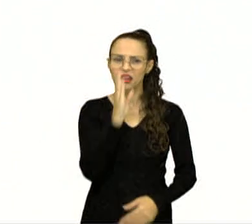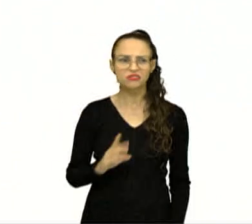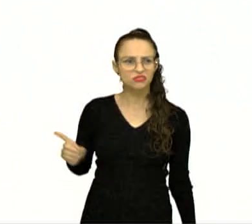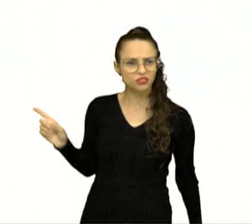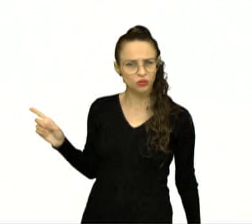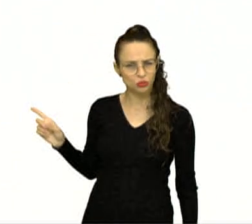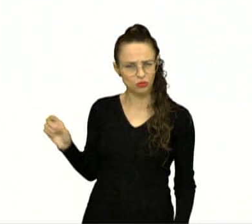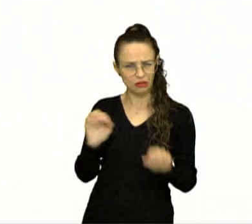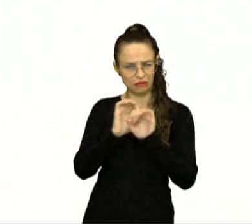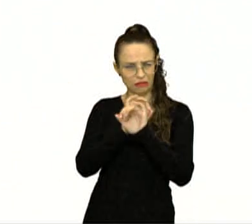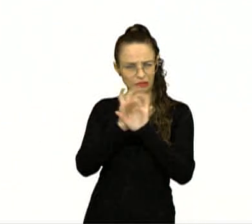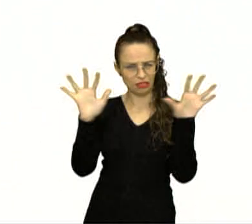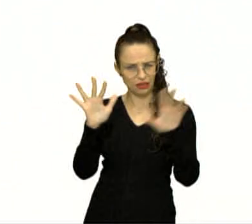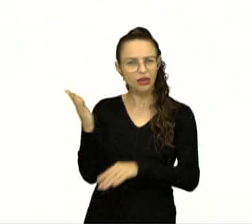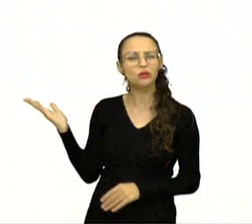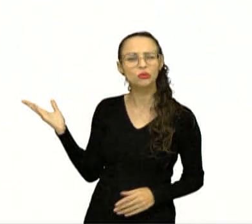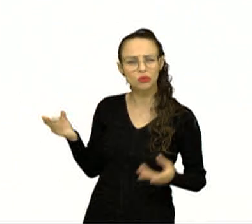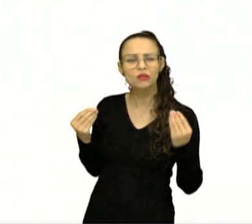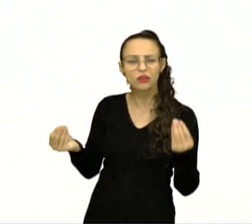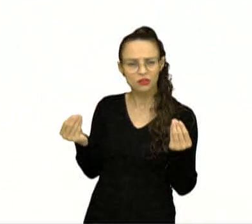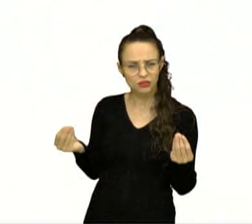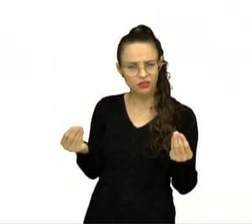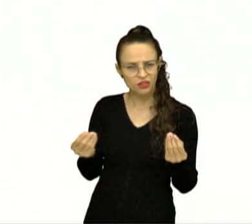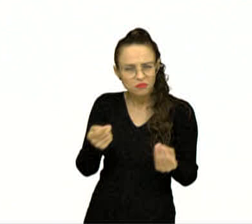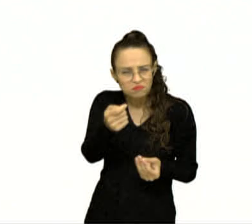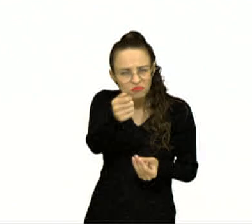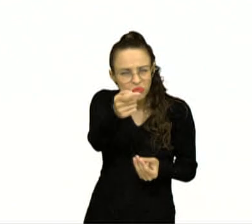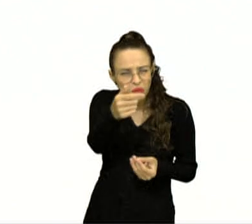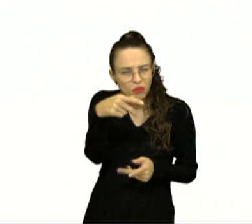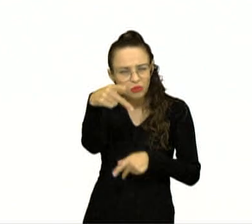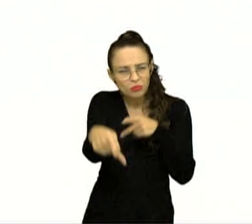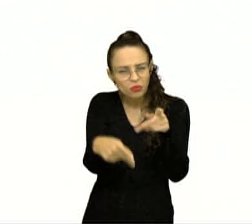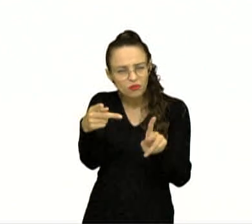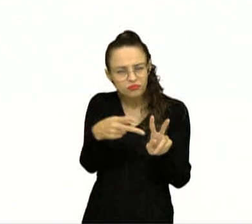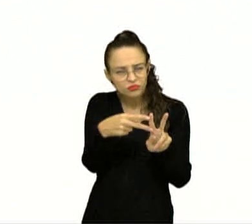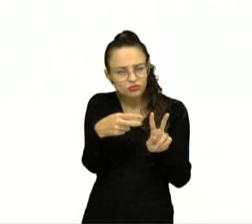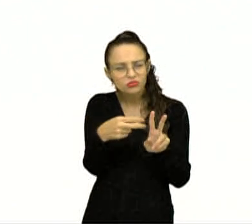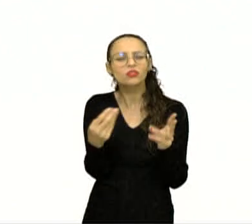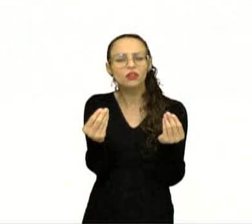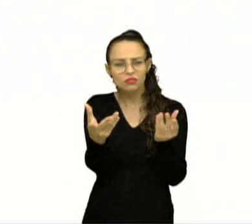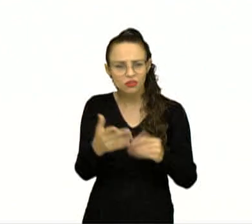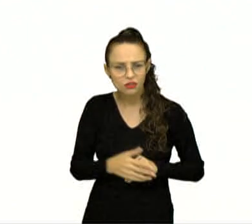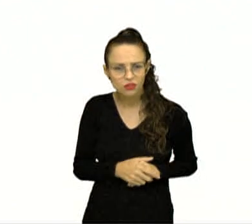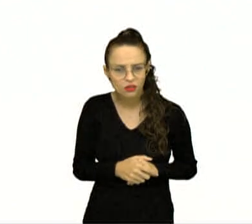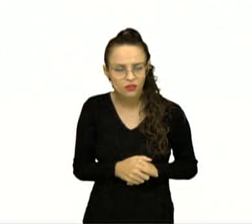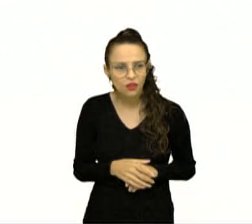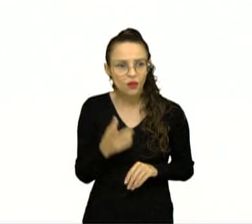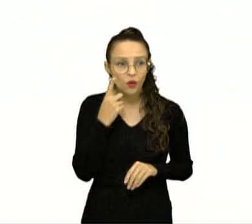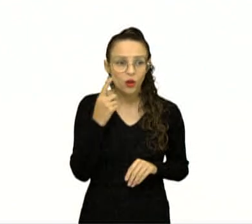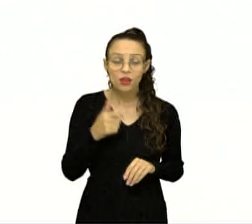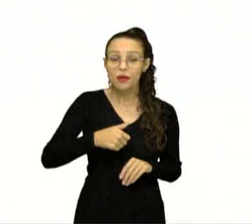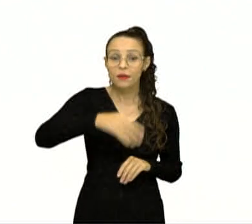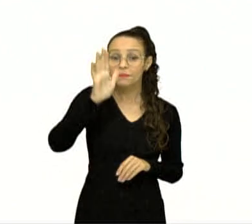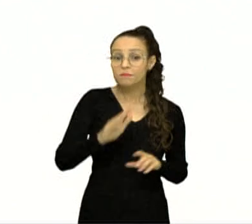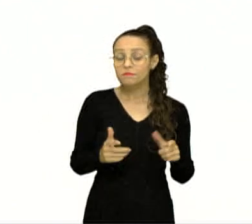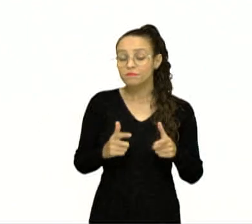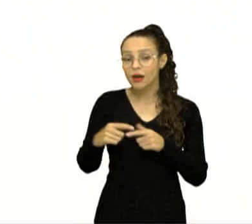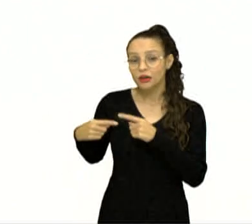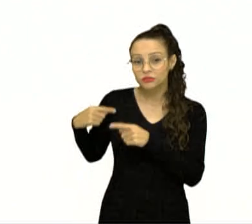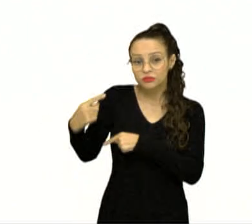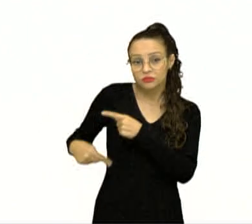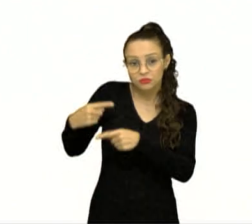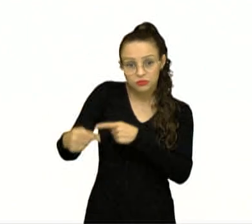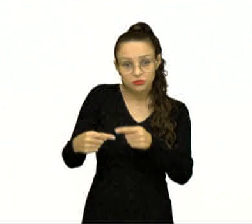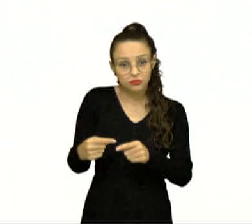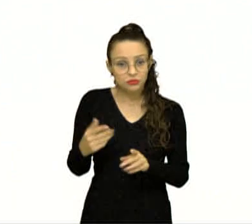Está bem clarinho. A população está bem pequena. Aqui você tem uma concentração maior de descendentes,